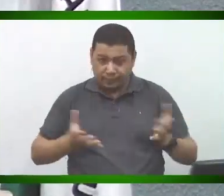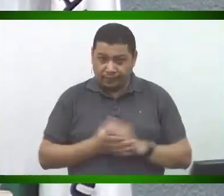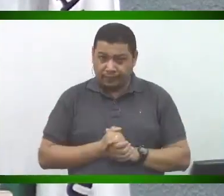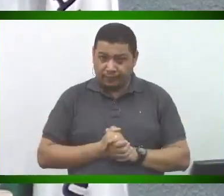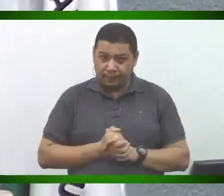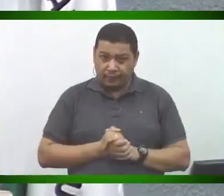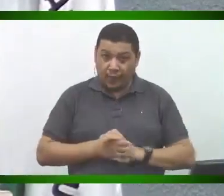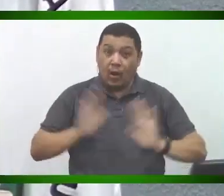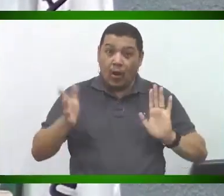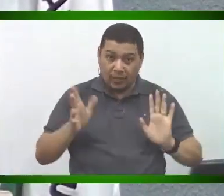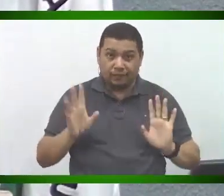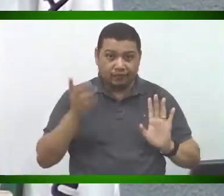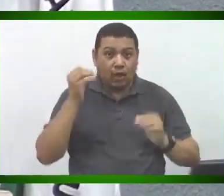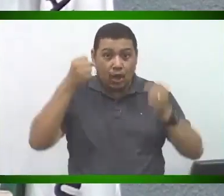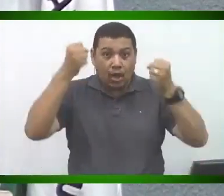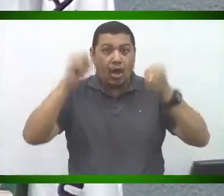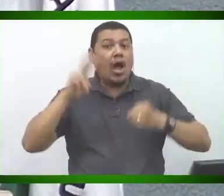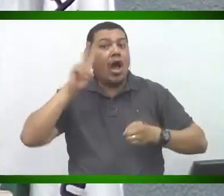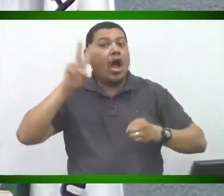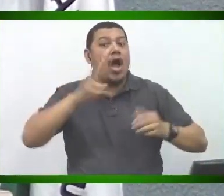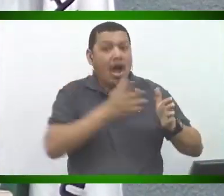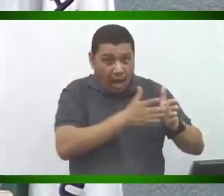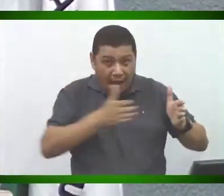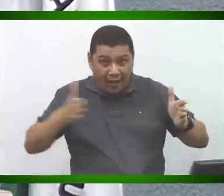do tempo, uma ordem cronológica.